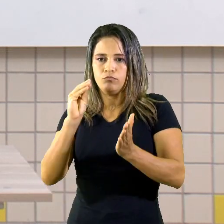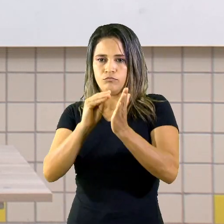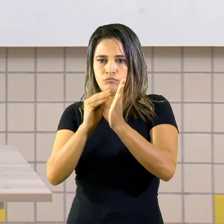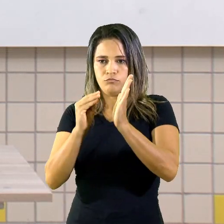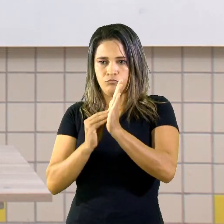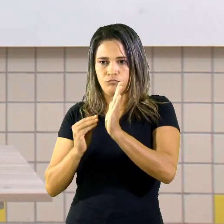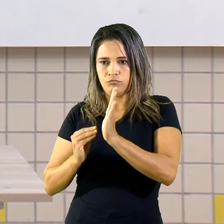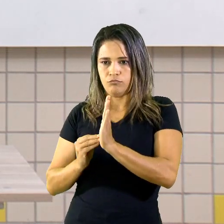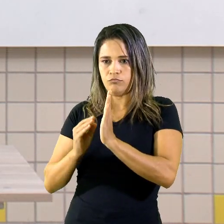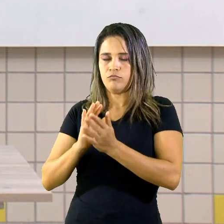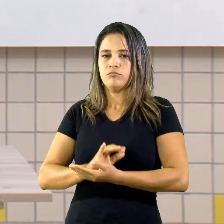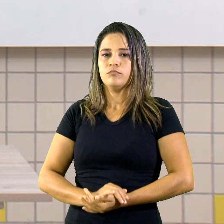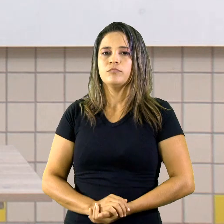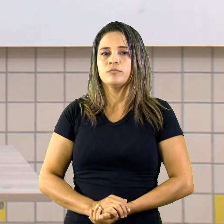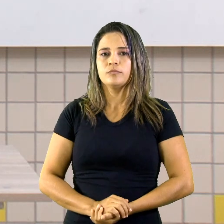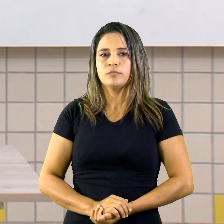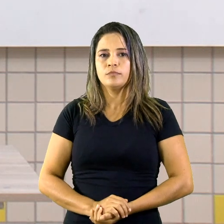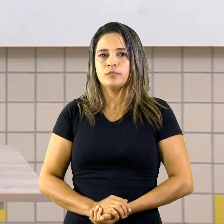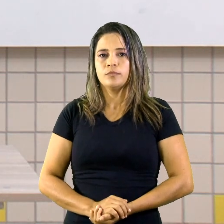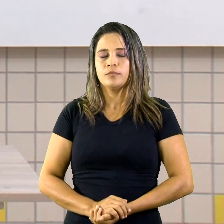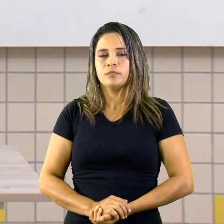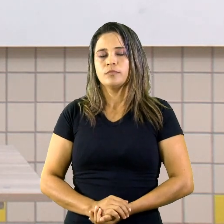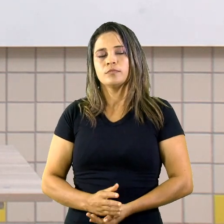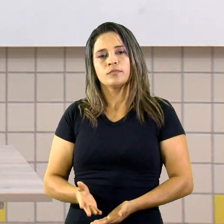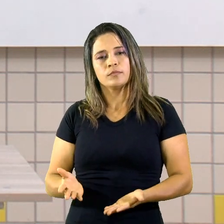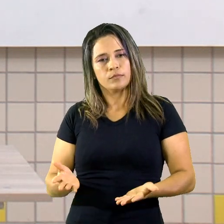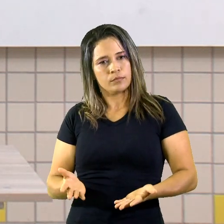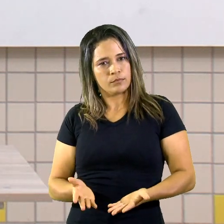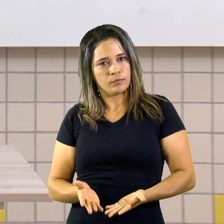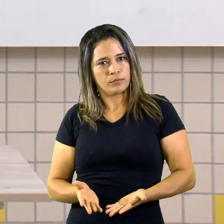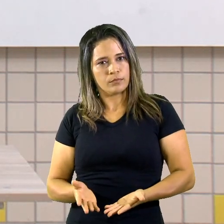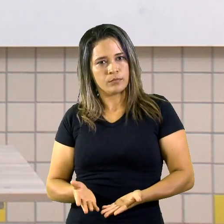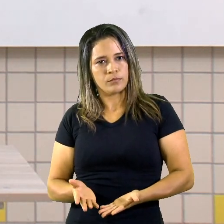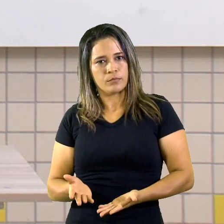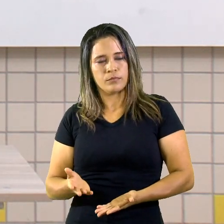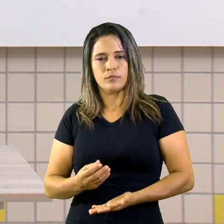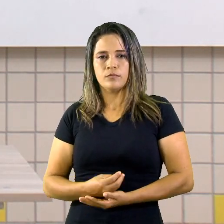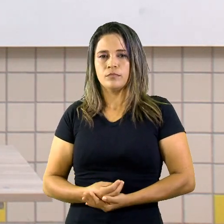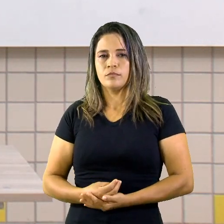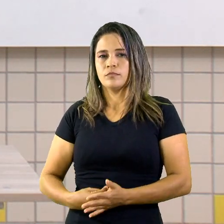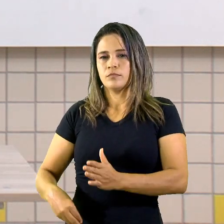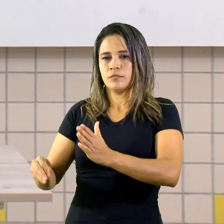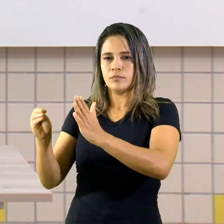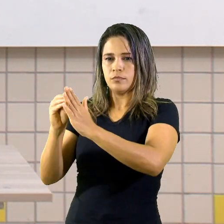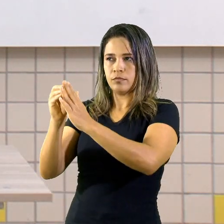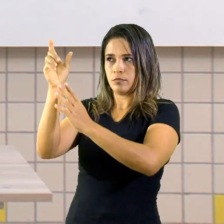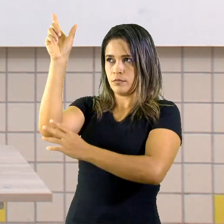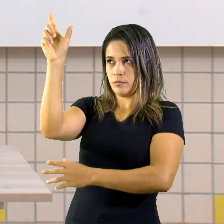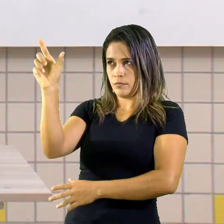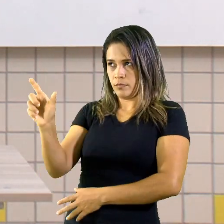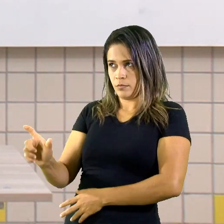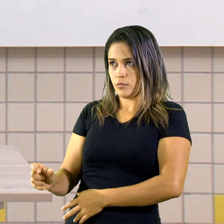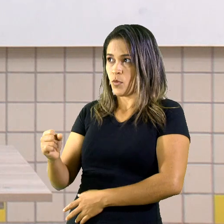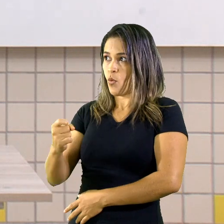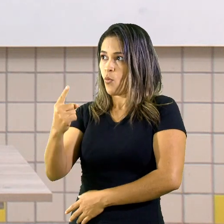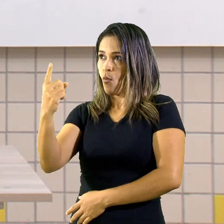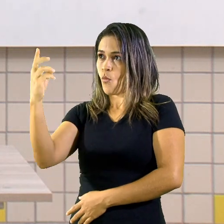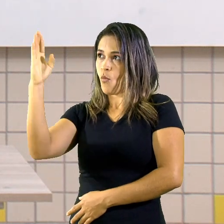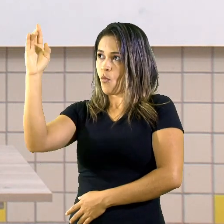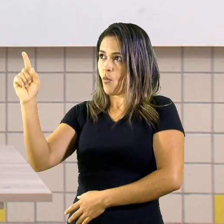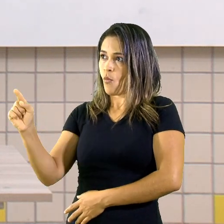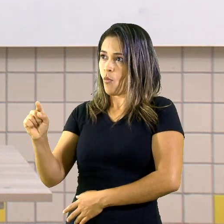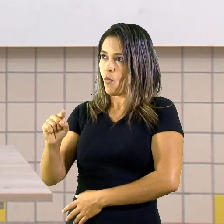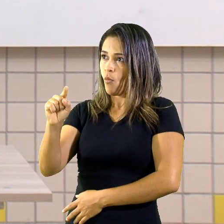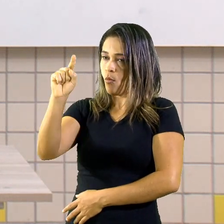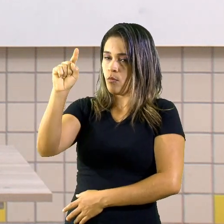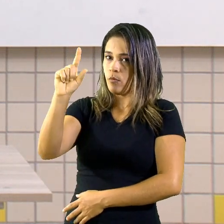colocar a figura. Eu vou colocar nessa coluna aqui a quantidade de lados. E, por